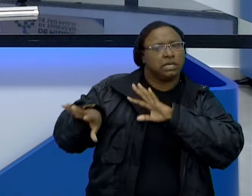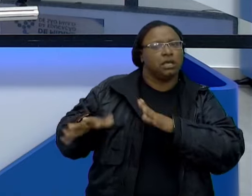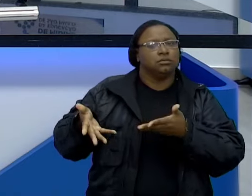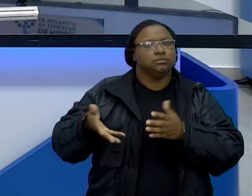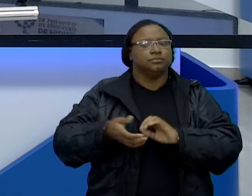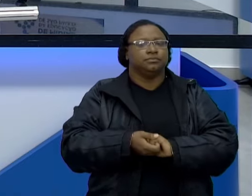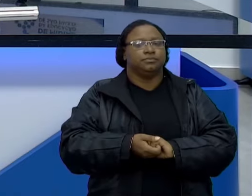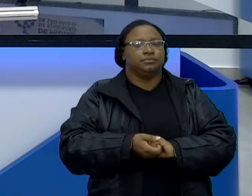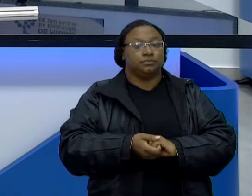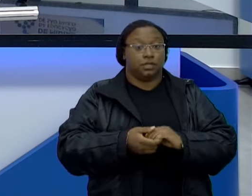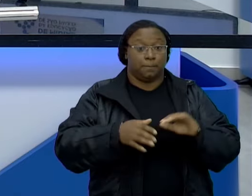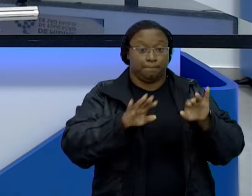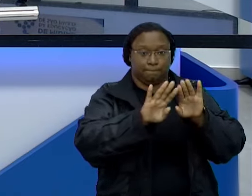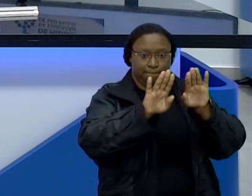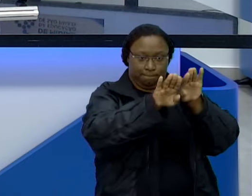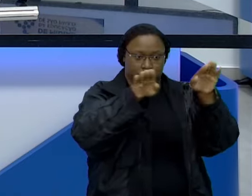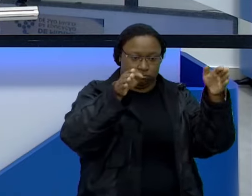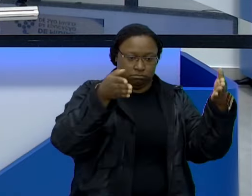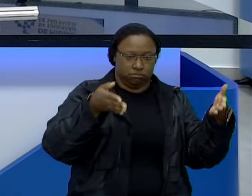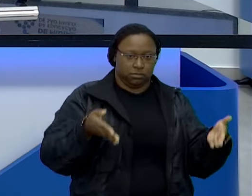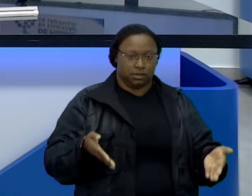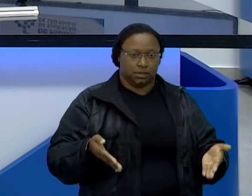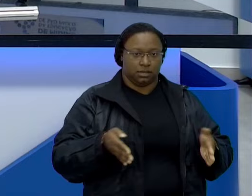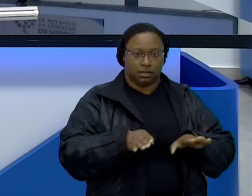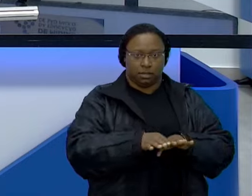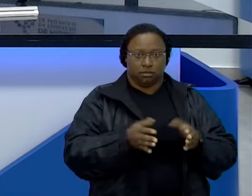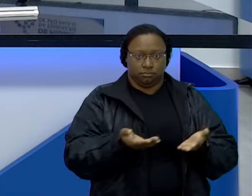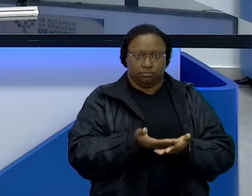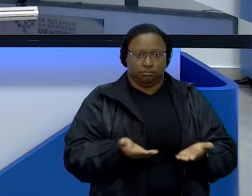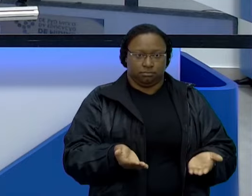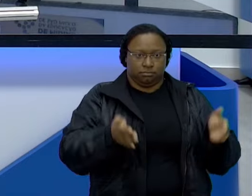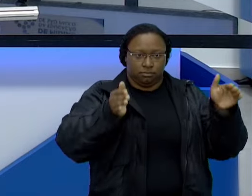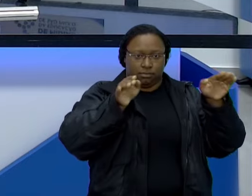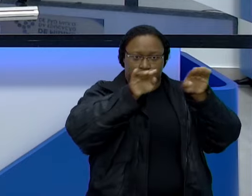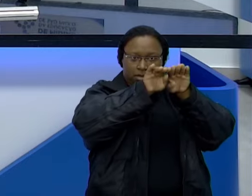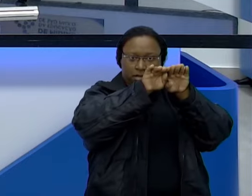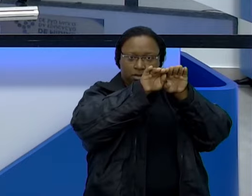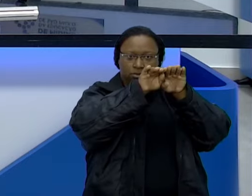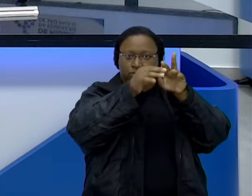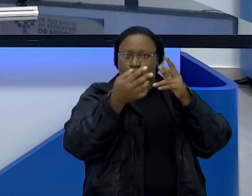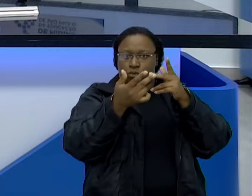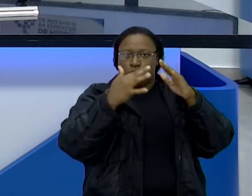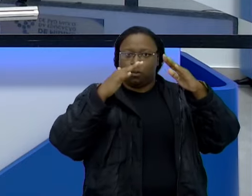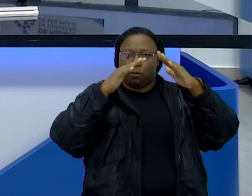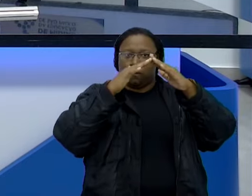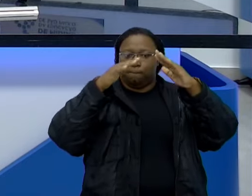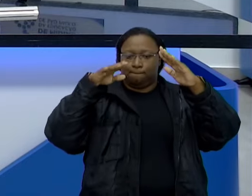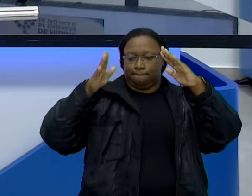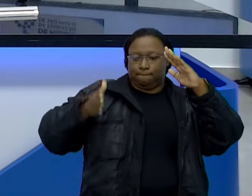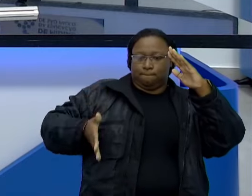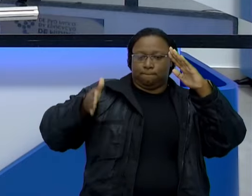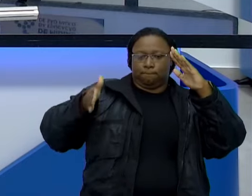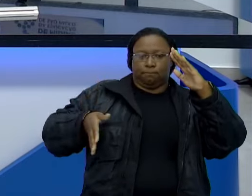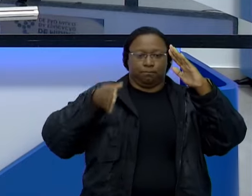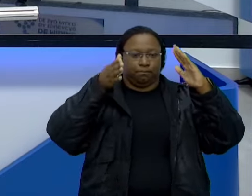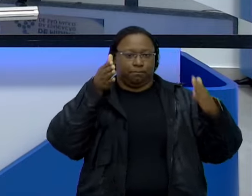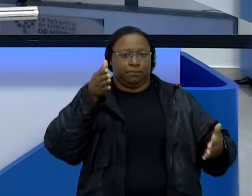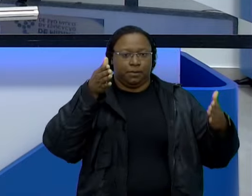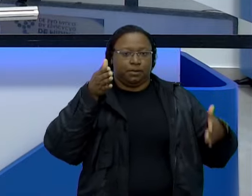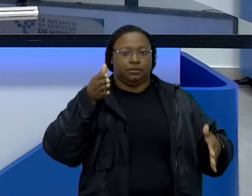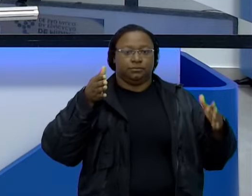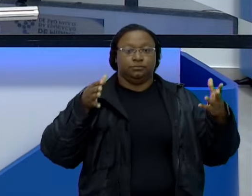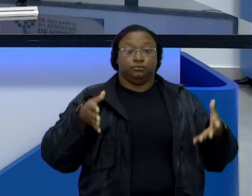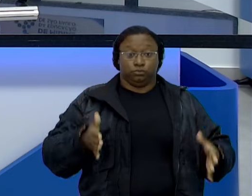vai representar, né, as paredes efetivamente aí da nossa casa. E eu acho que nessa posição, o que vocês